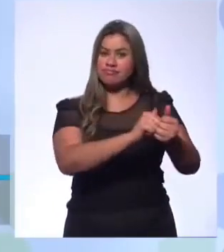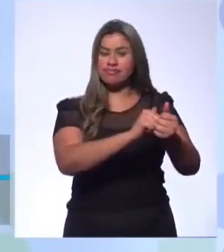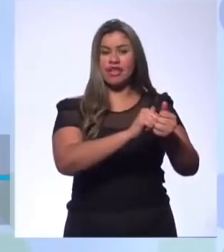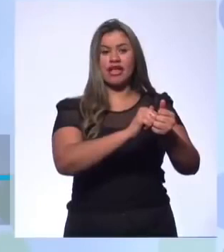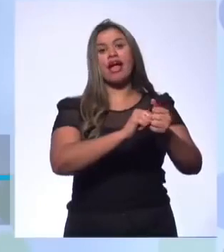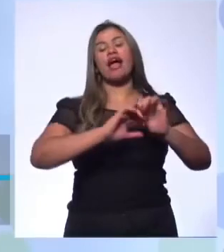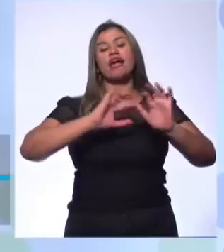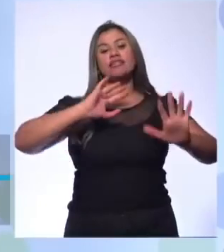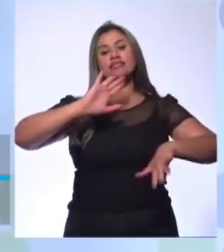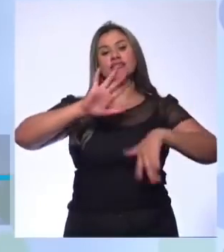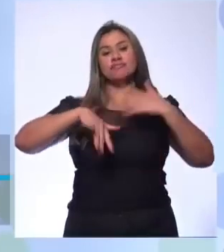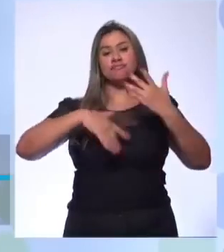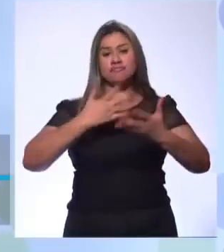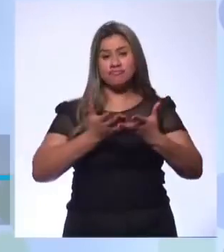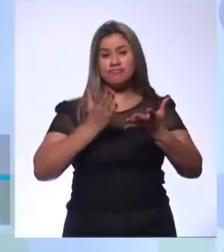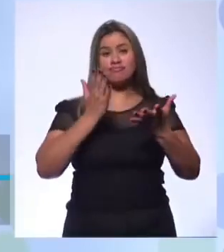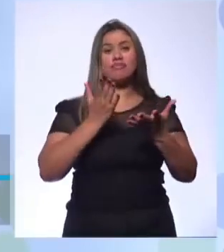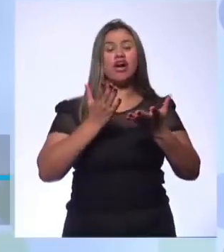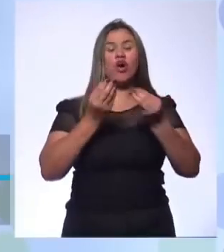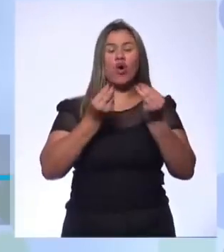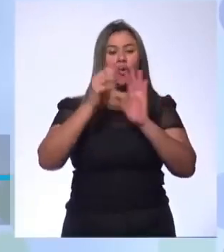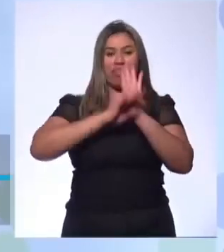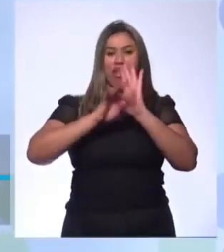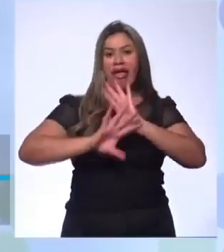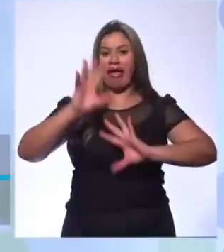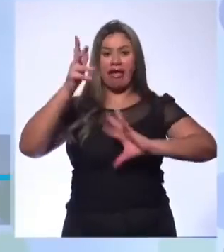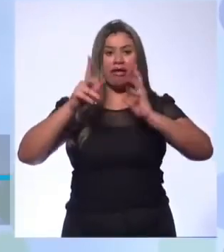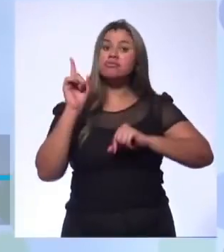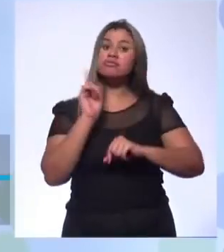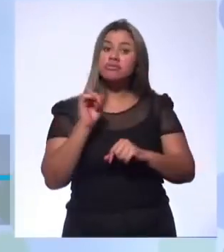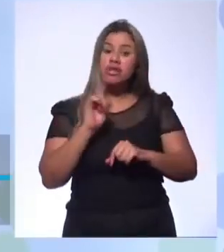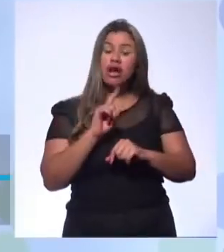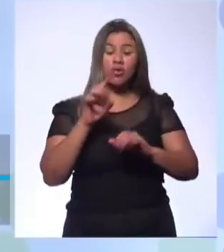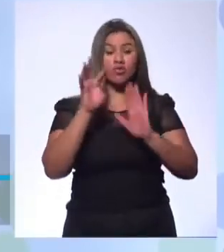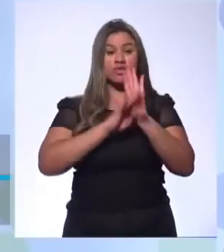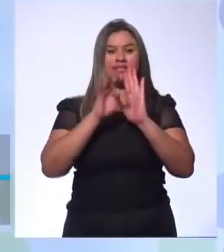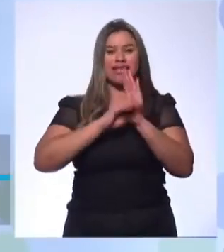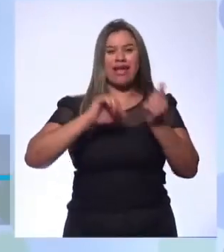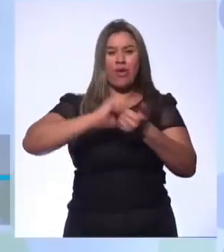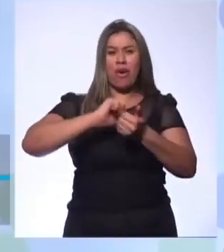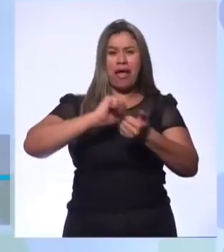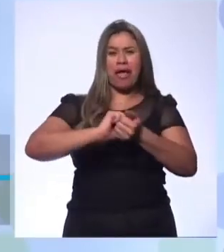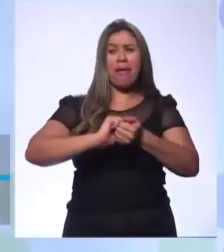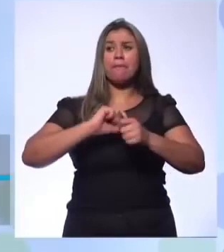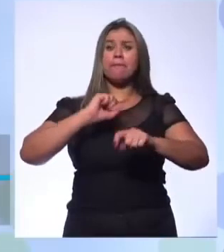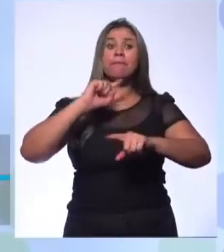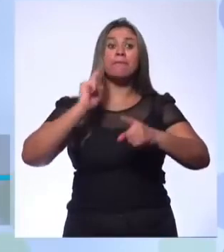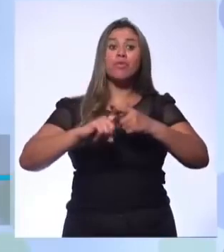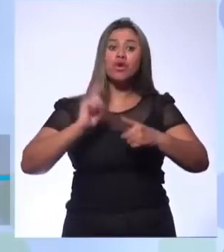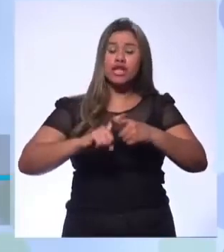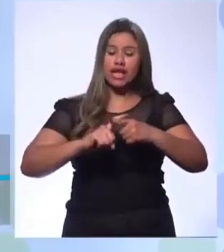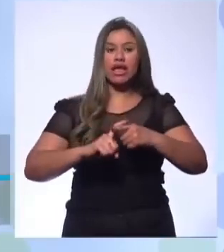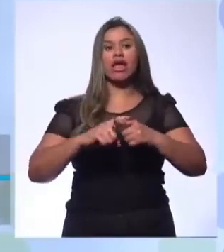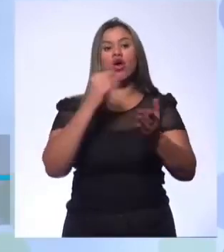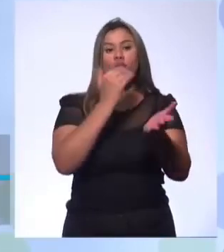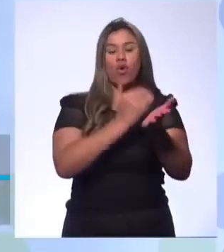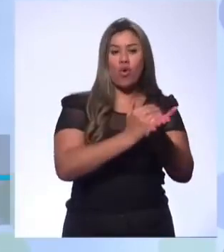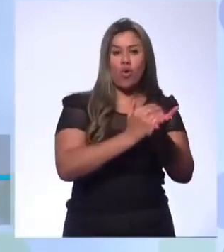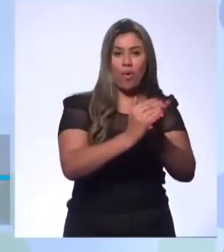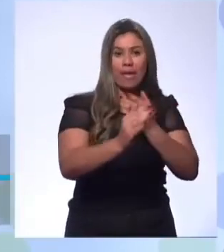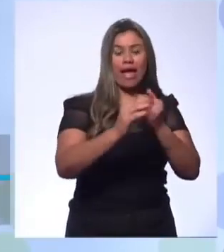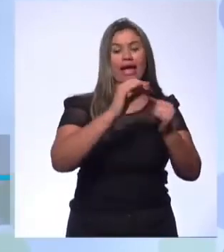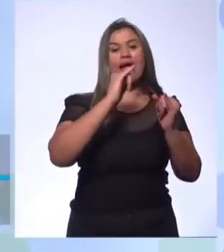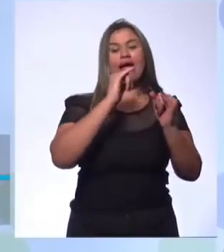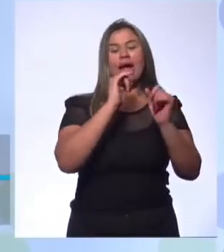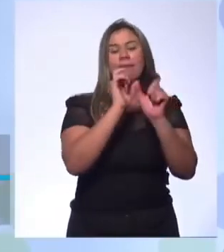feito por acaso. Em geral, nos textos literários de qualidade, nos textos bons, nada ali está por acaso. Se ele começa rimando e a rima desaparece,